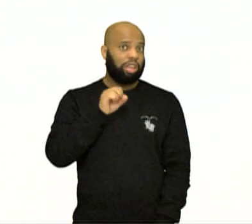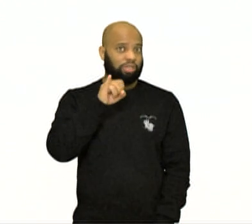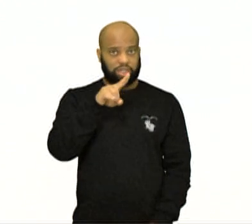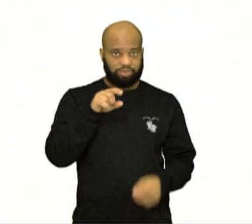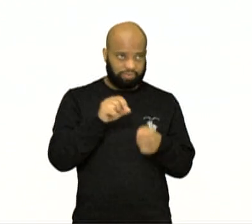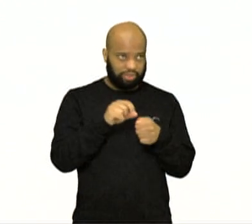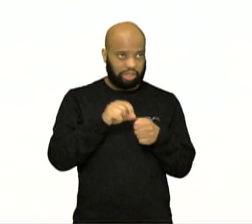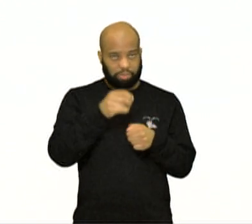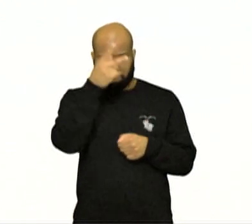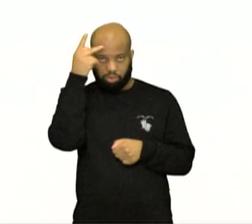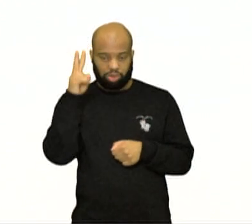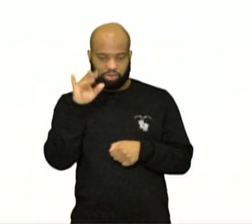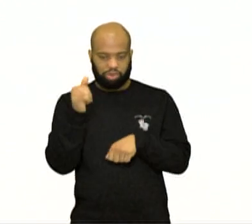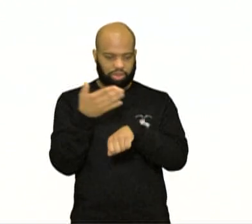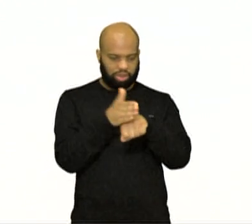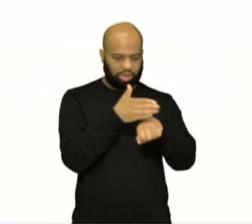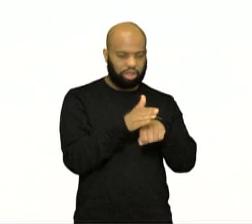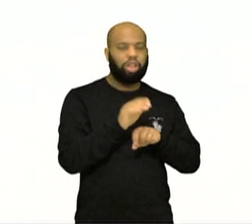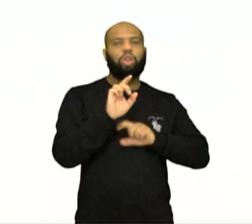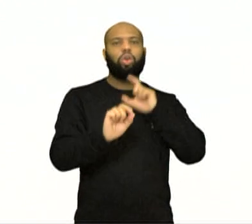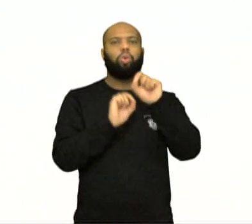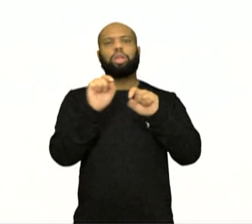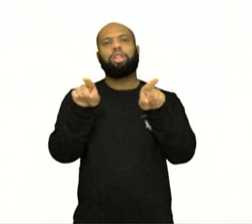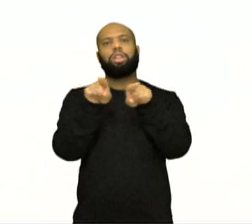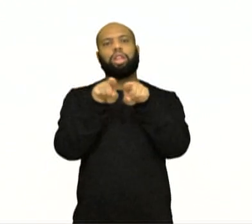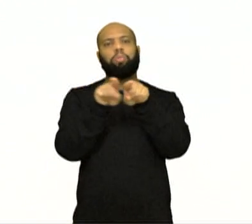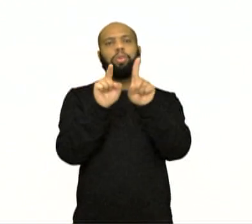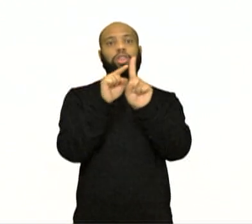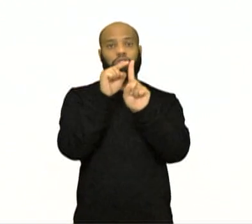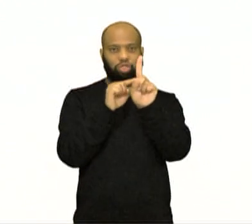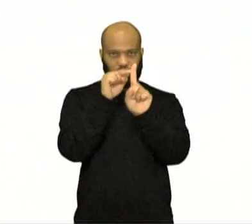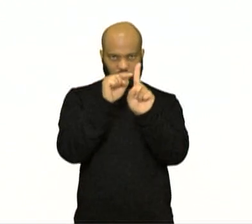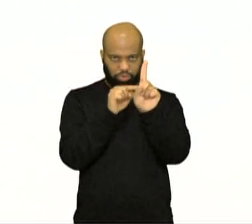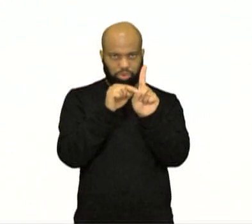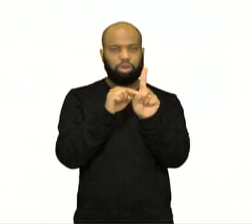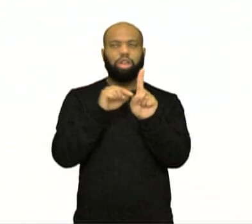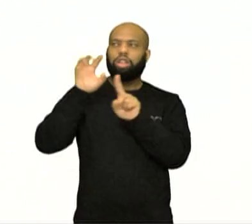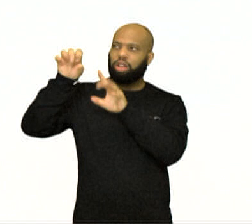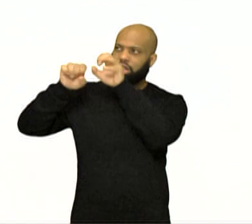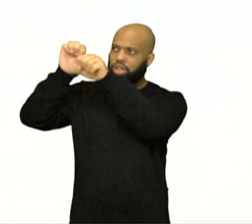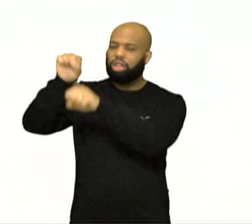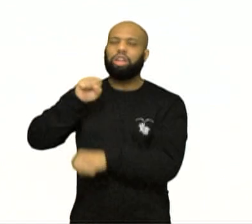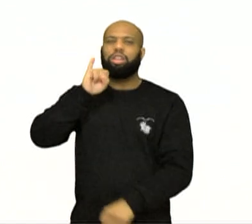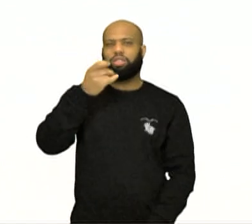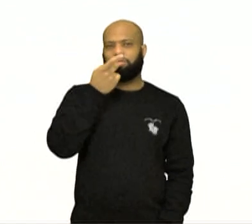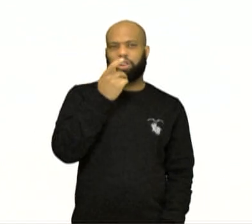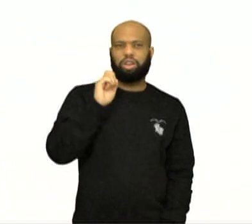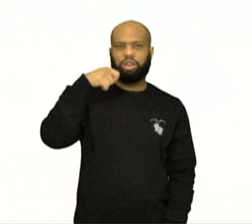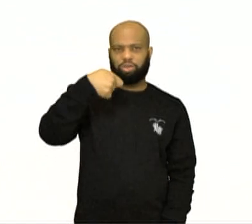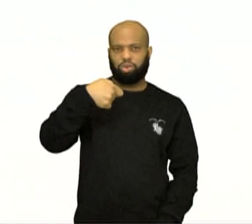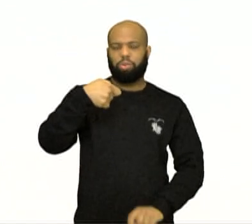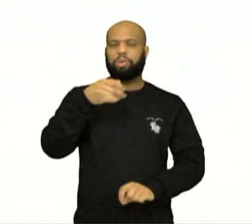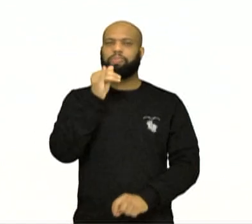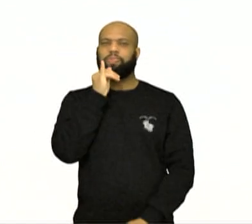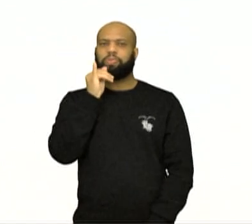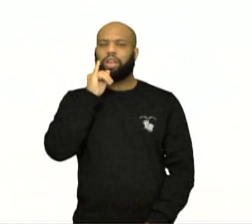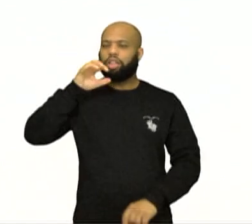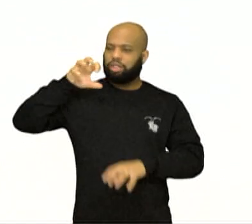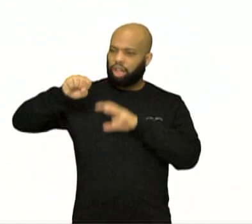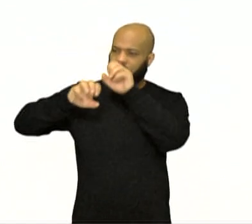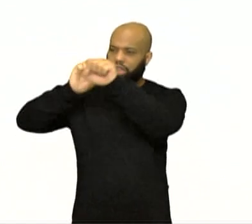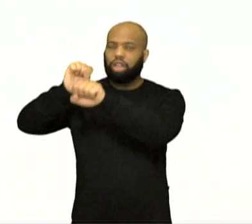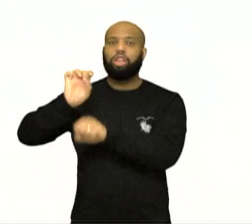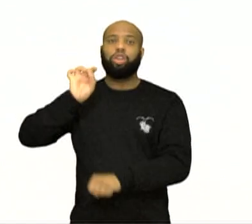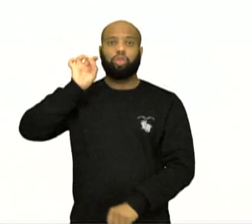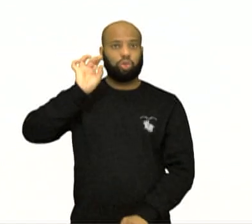o seu praticante? Quais são os tipos de escalada? Será que quando a gente fala de escalada, a gente está falando só